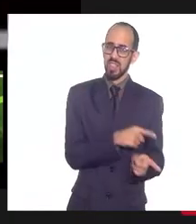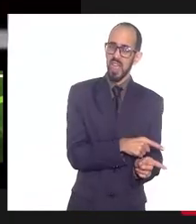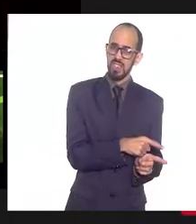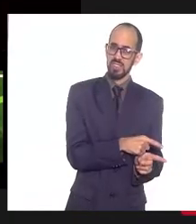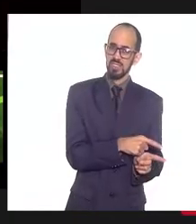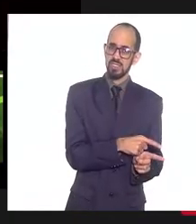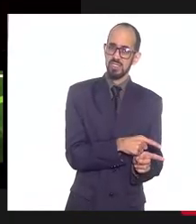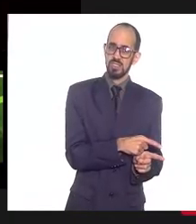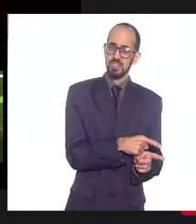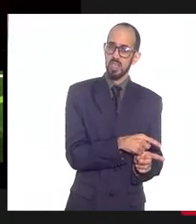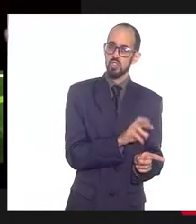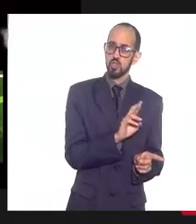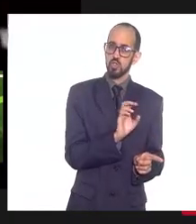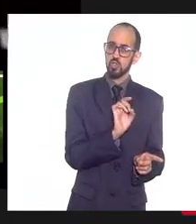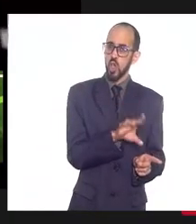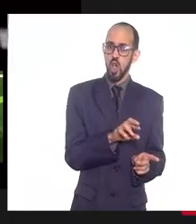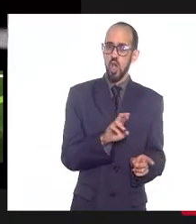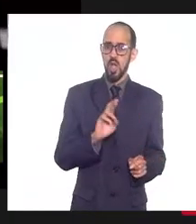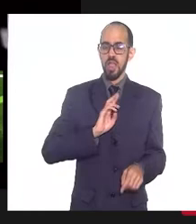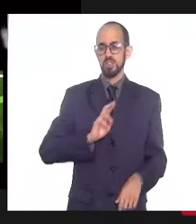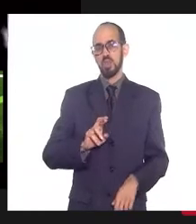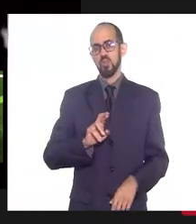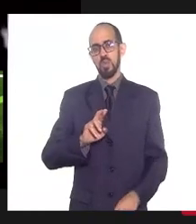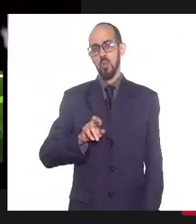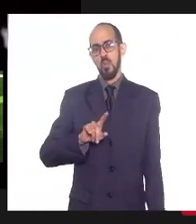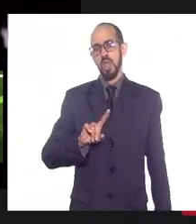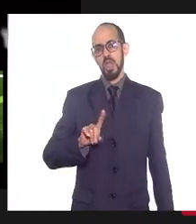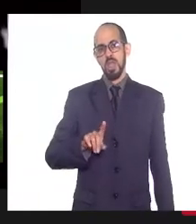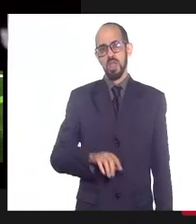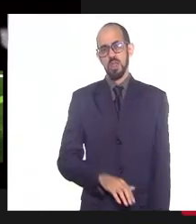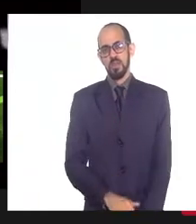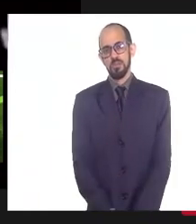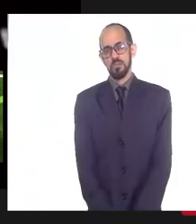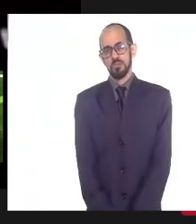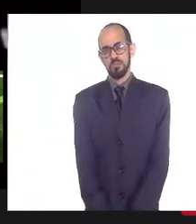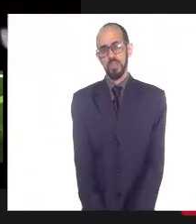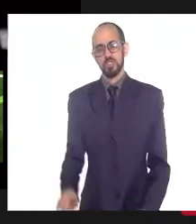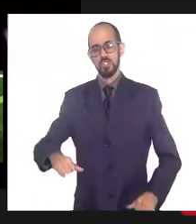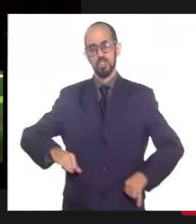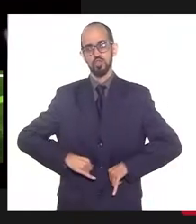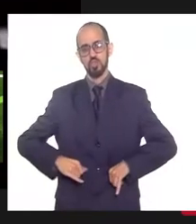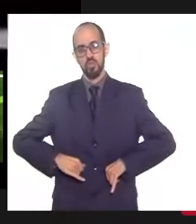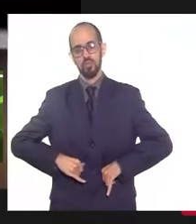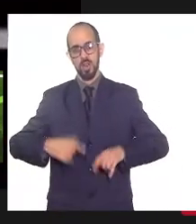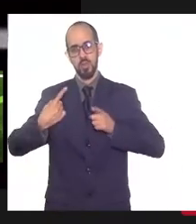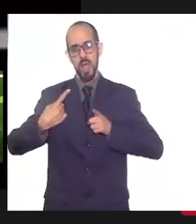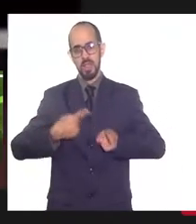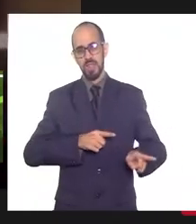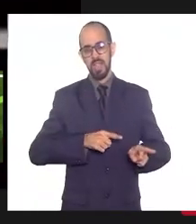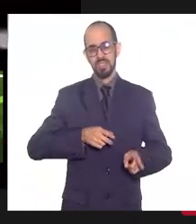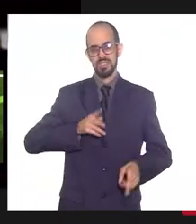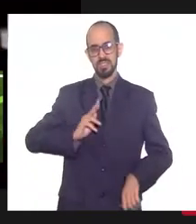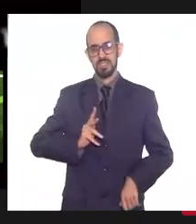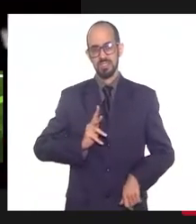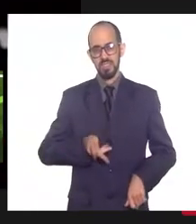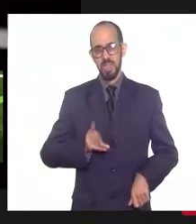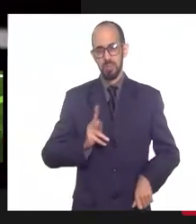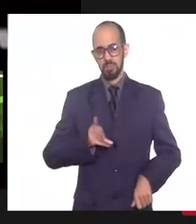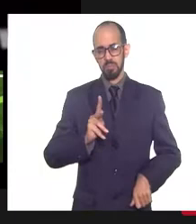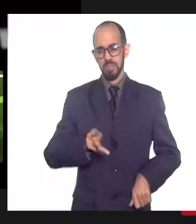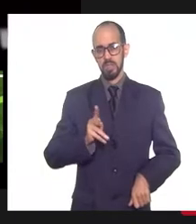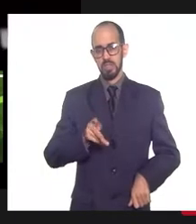não é só religioso, a gente está sofrendo ataques regulares, permanentes e